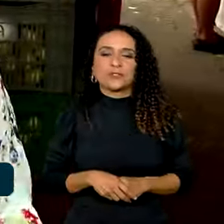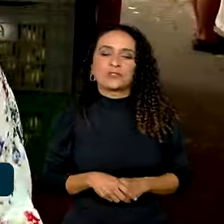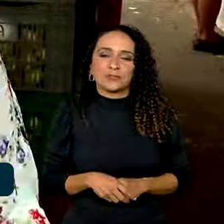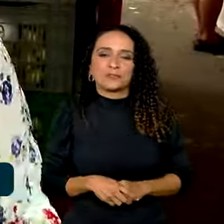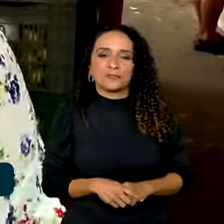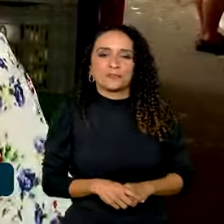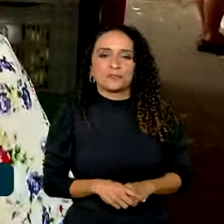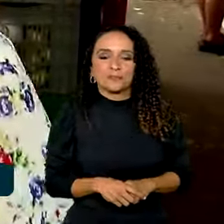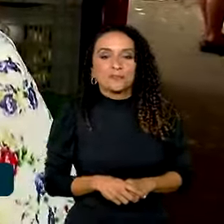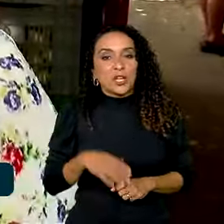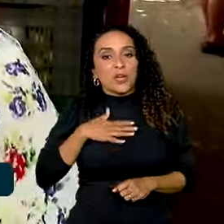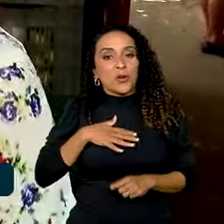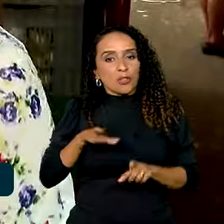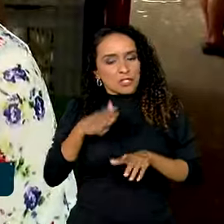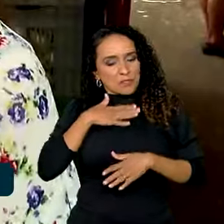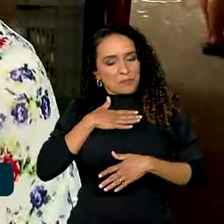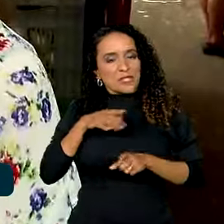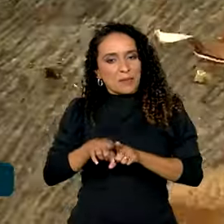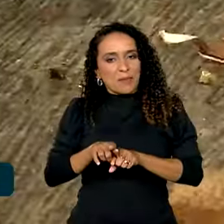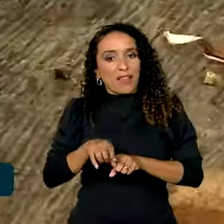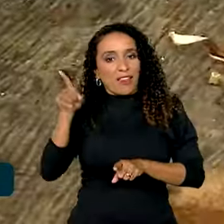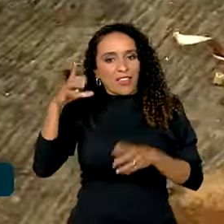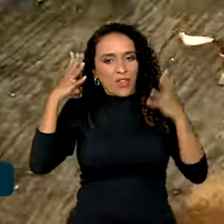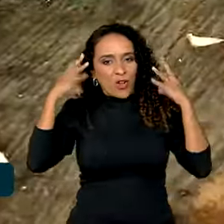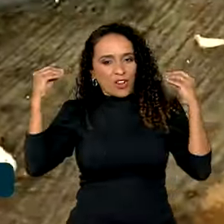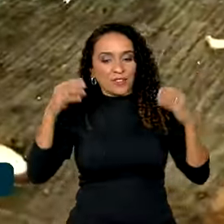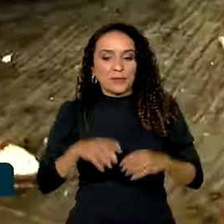agradável, que gostam muito de mim na Holanda.